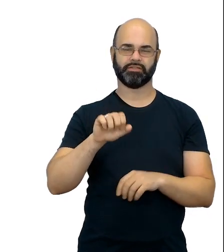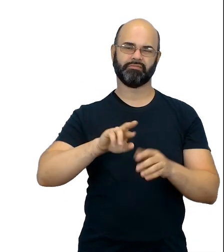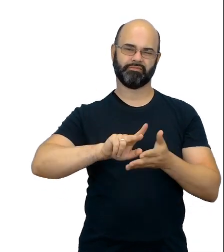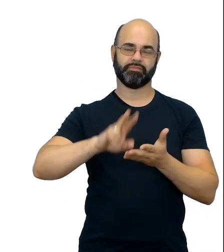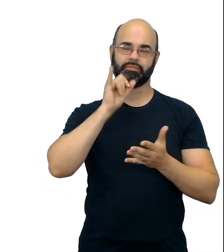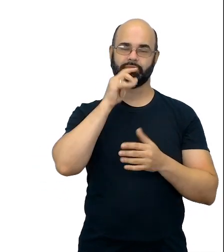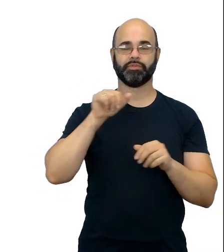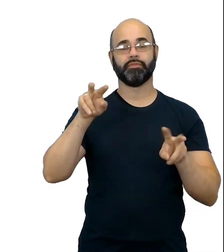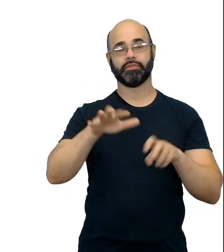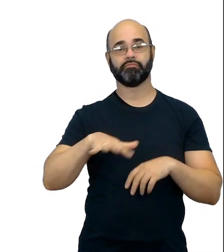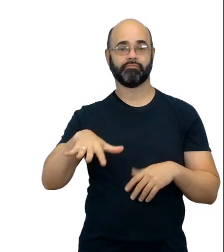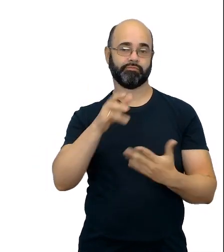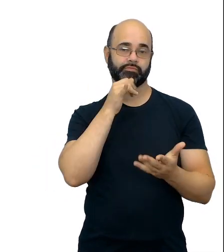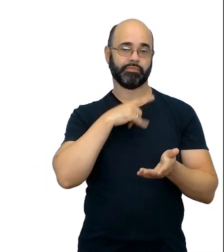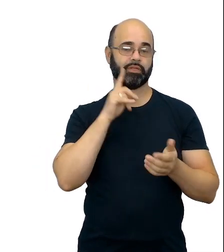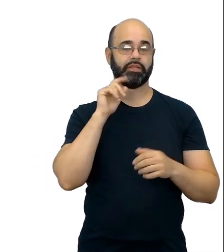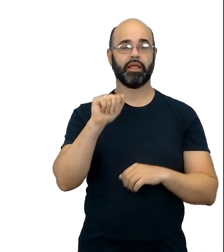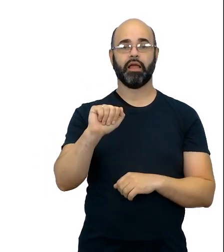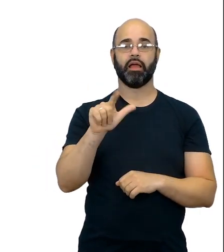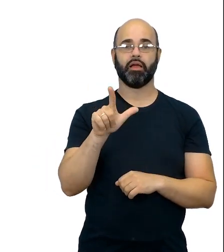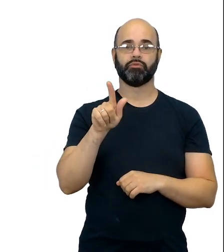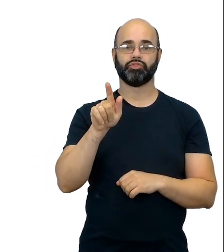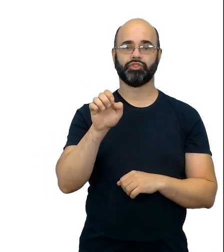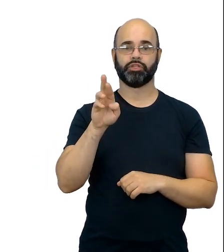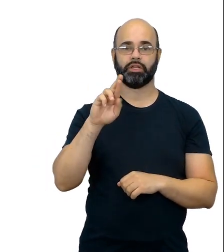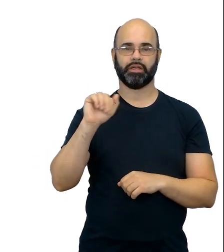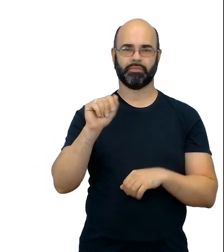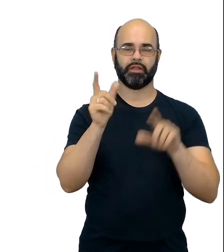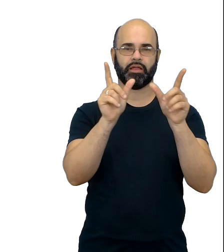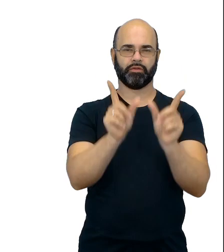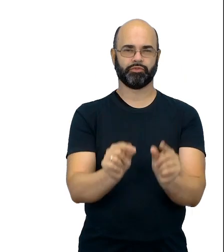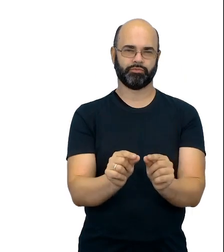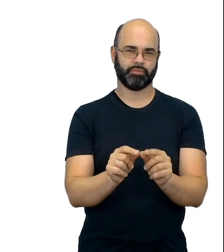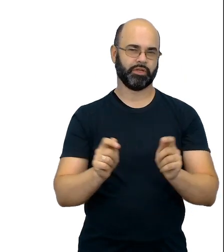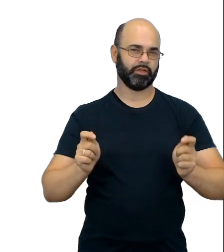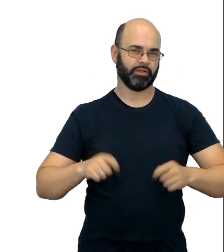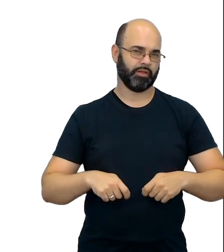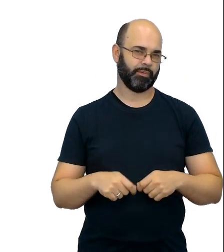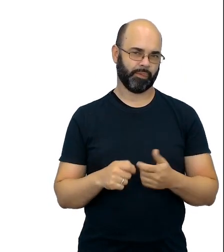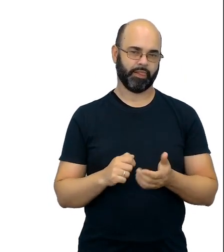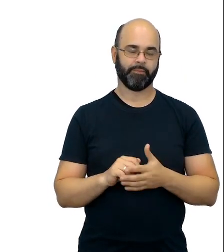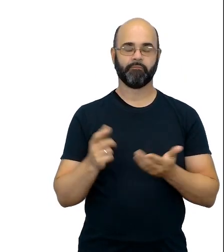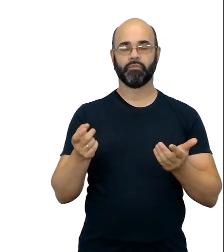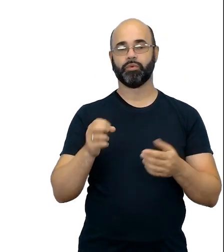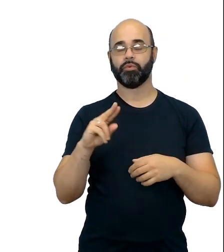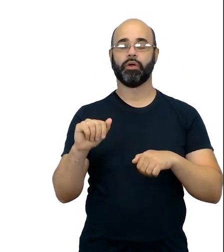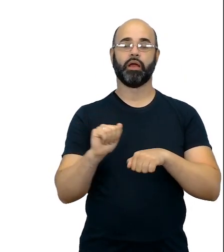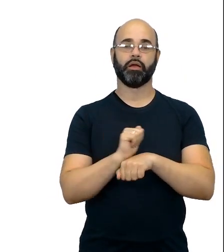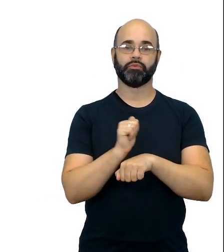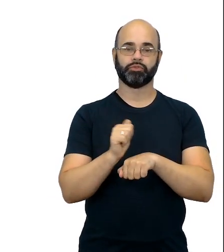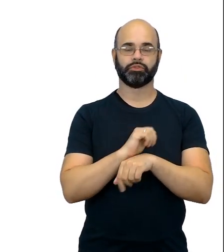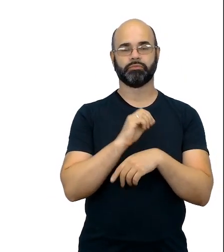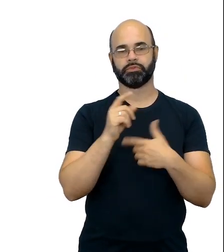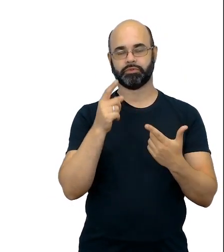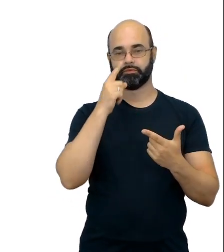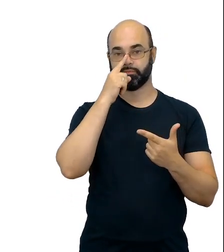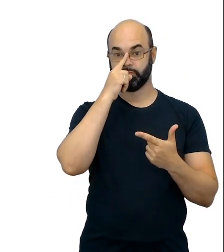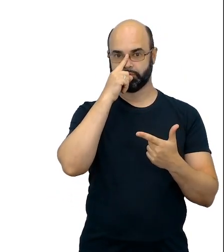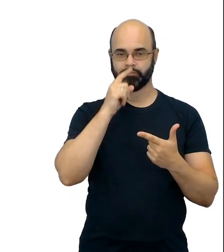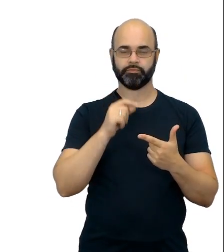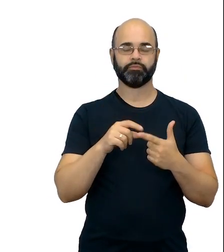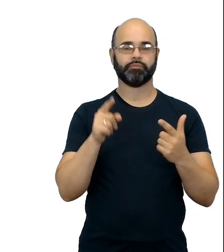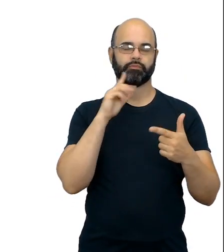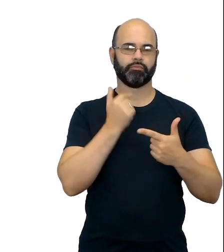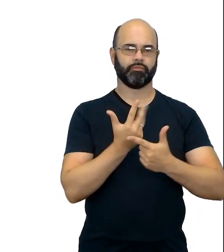quem aqui? Álgebra, né? Quando eu trabalho com grandezas e medidas, quando eu trabalho com área, eu